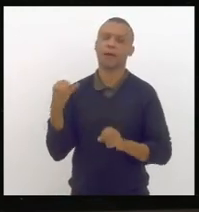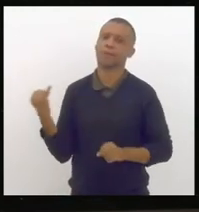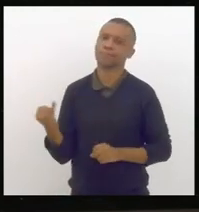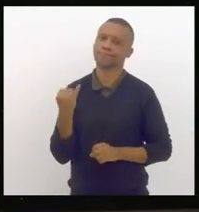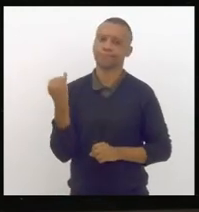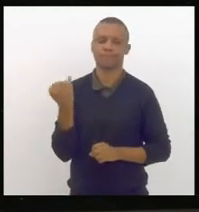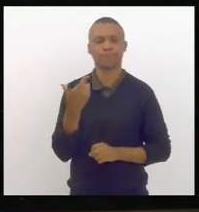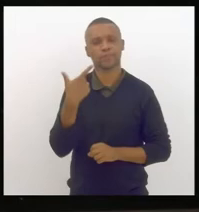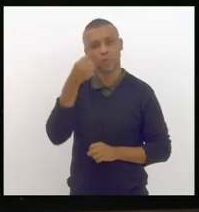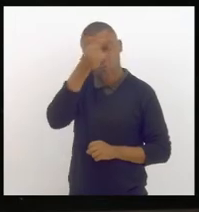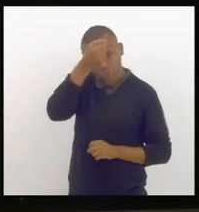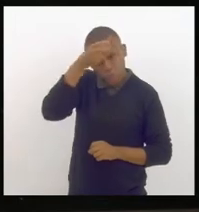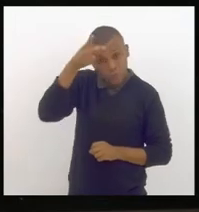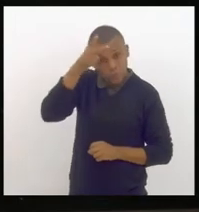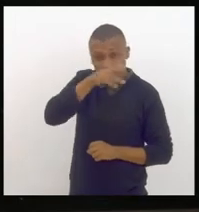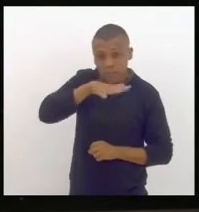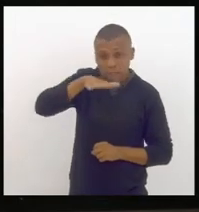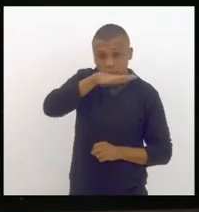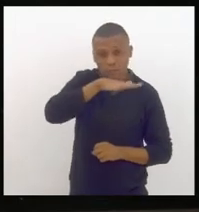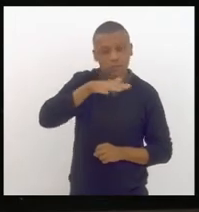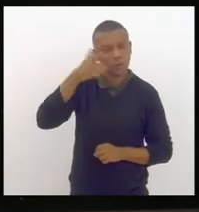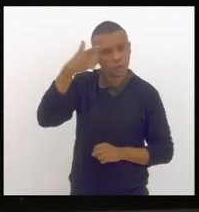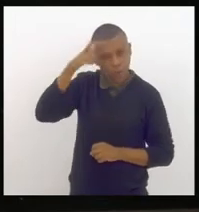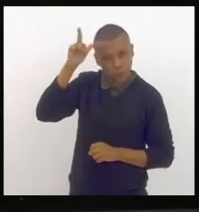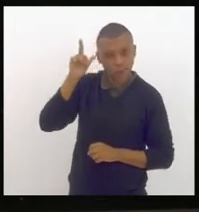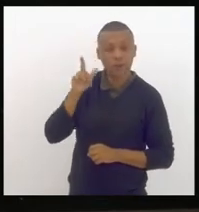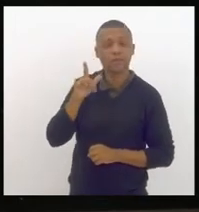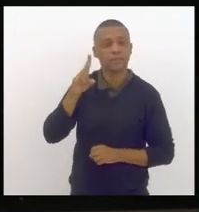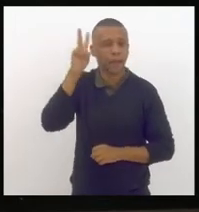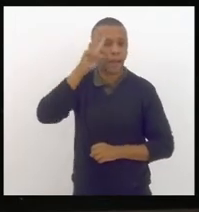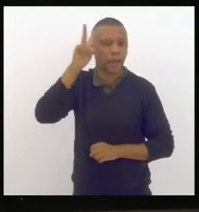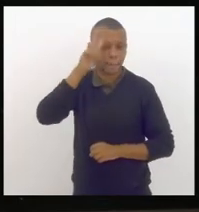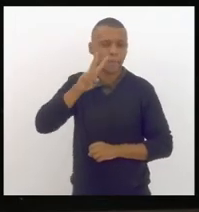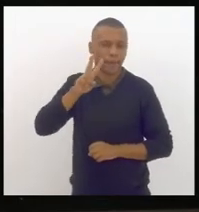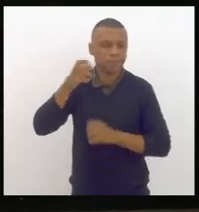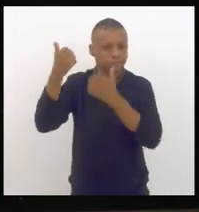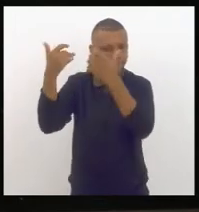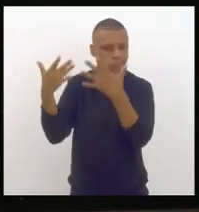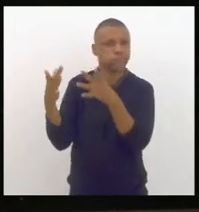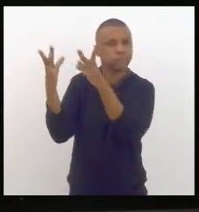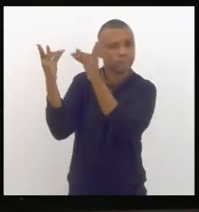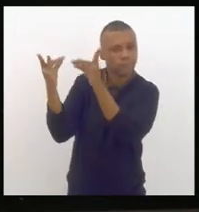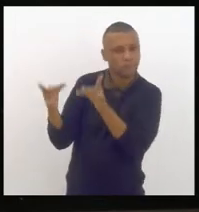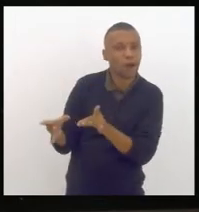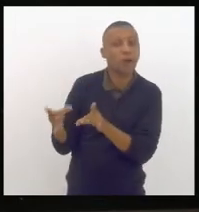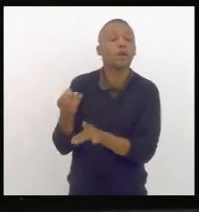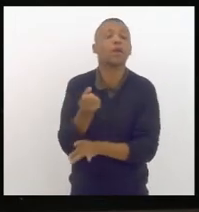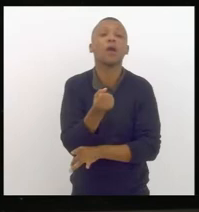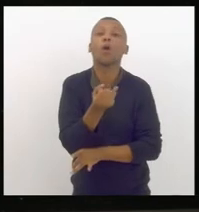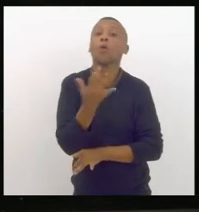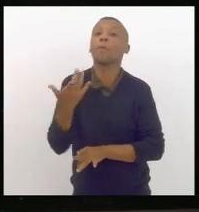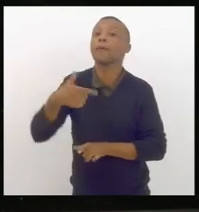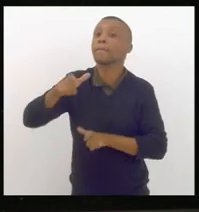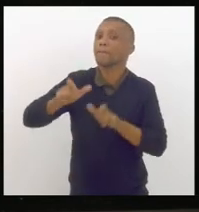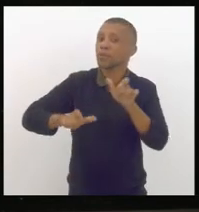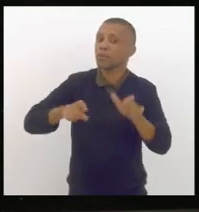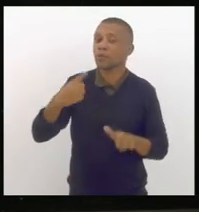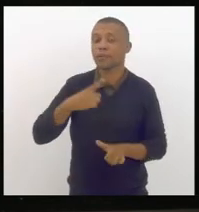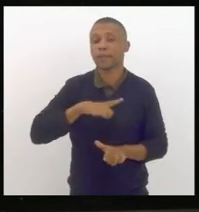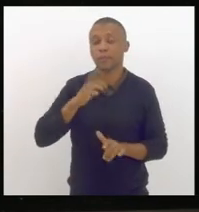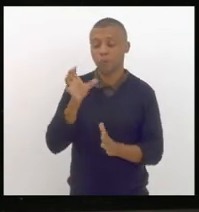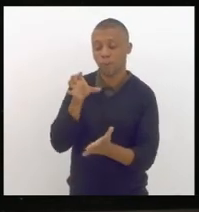do município, o deputado Luiz Paulo aqui vai lembrar muito bem, e algumas outras pessoas, nós temos o posto